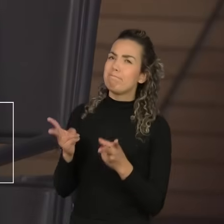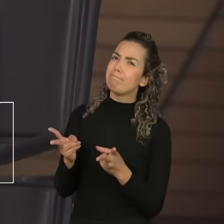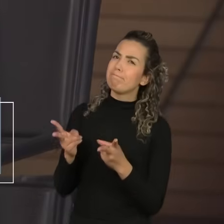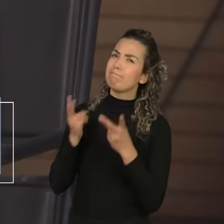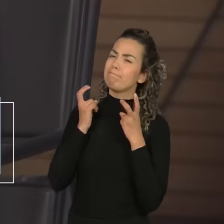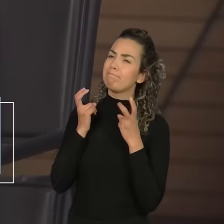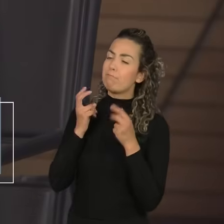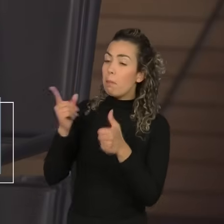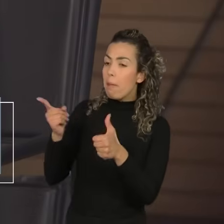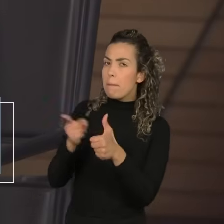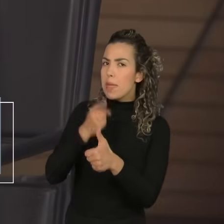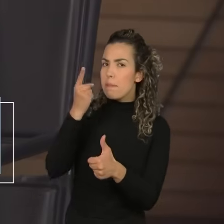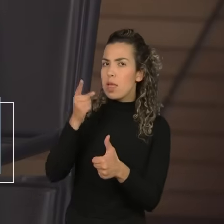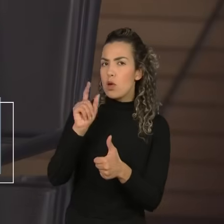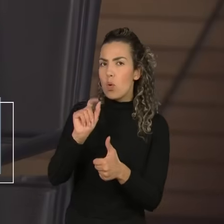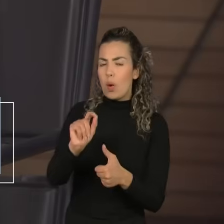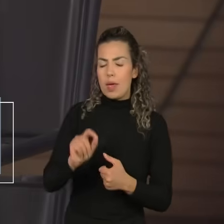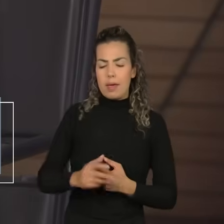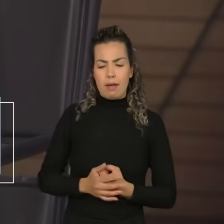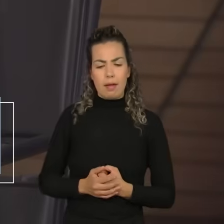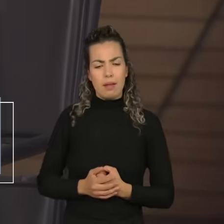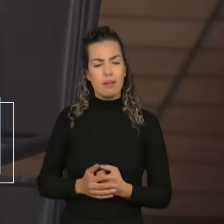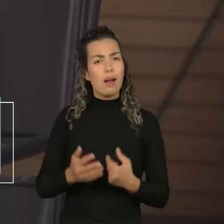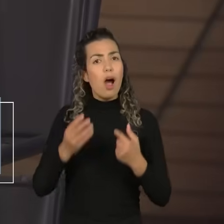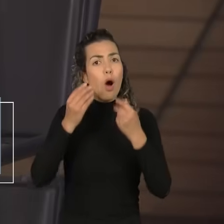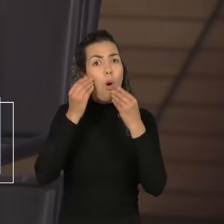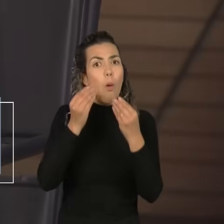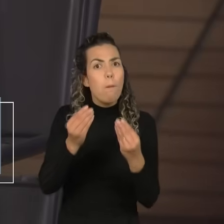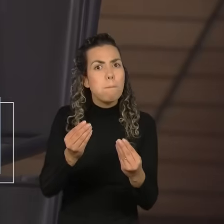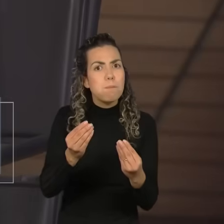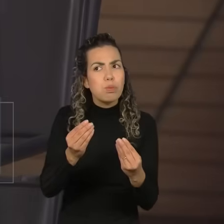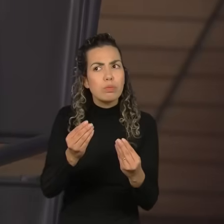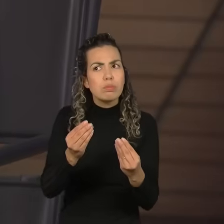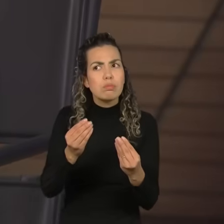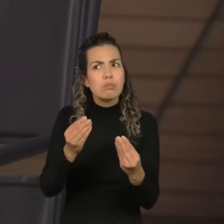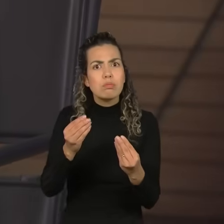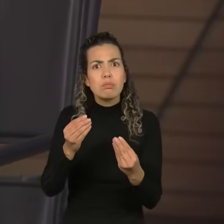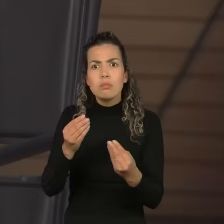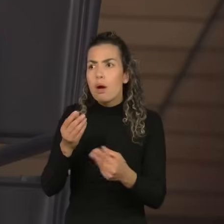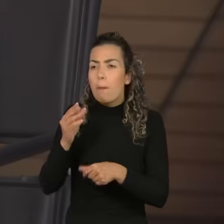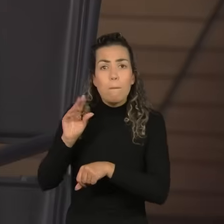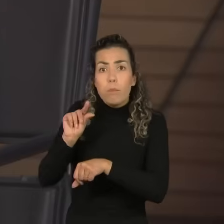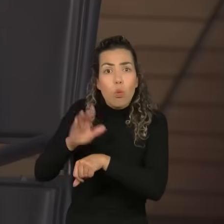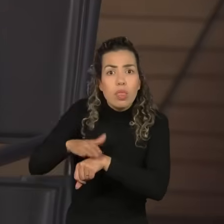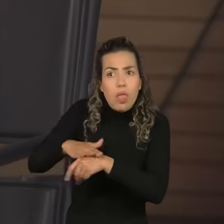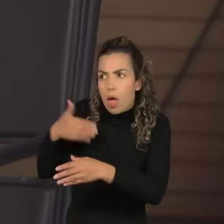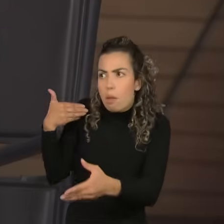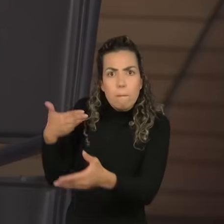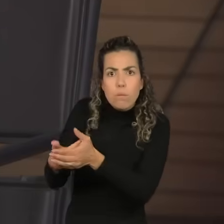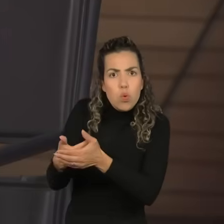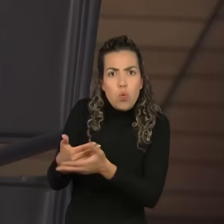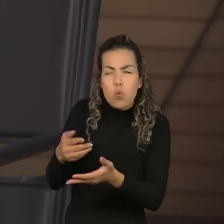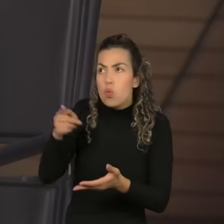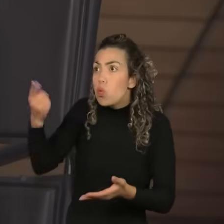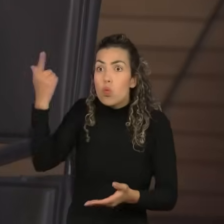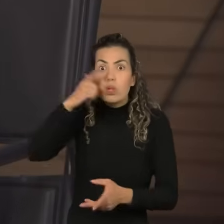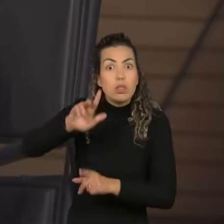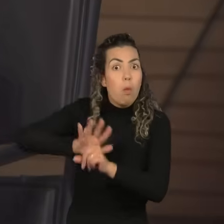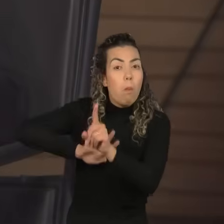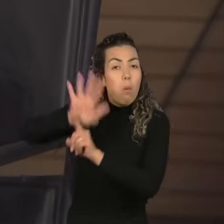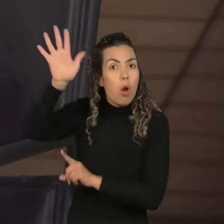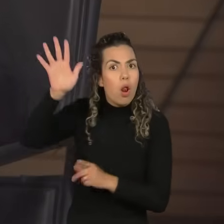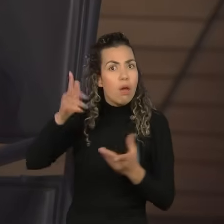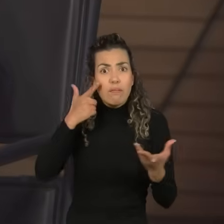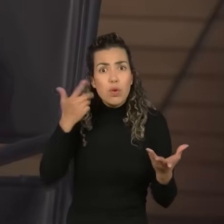aí é como é que alguém, né, em tão pouco tempo fez tanto, né? Porque só que você acabou de citar,